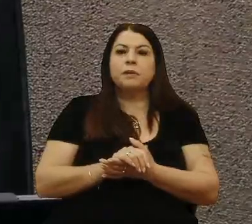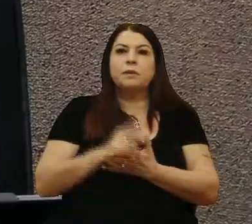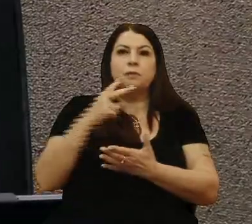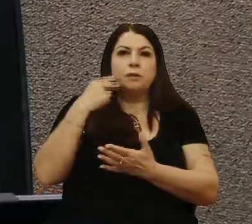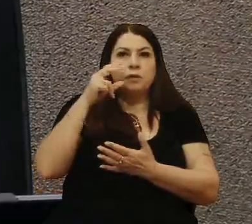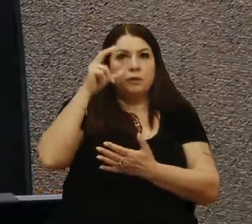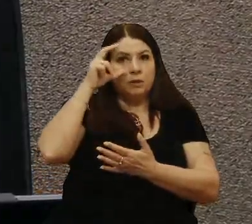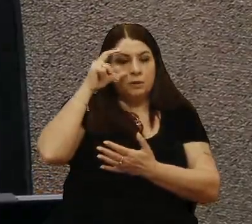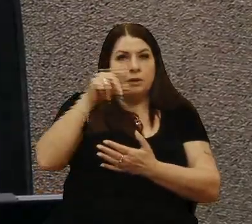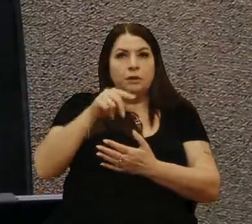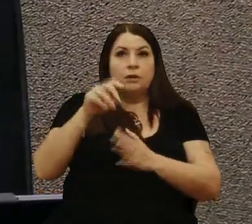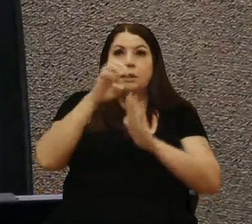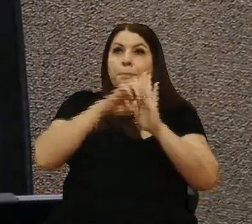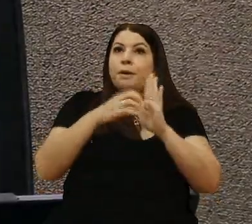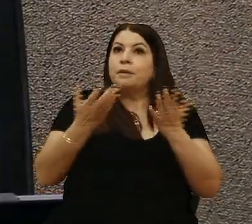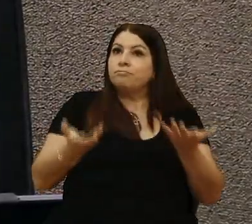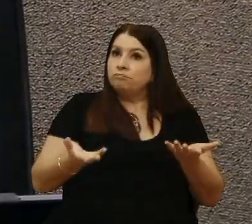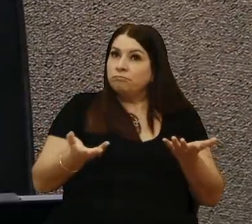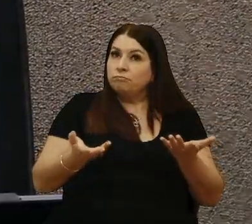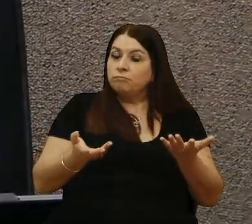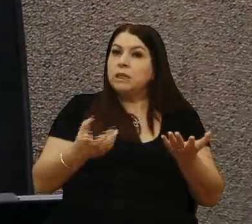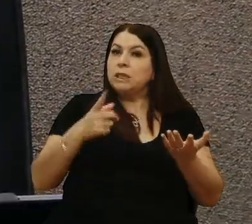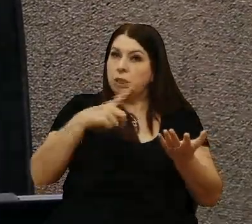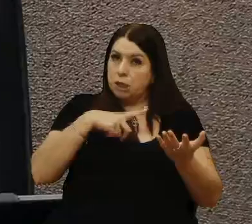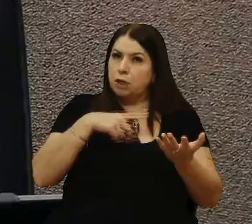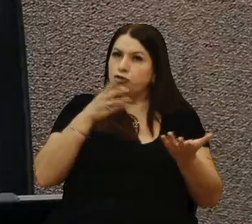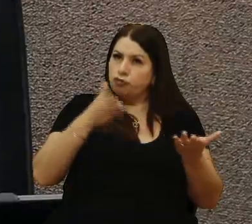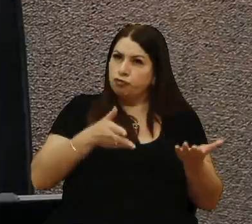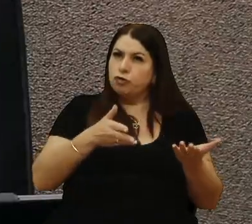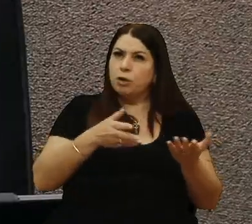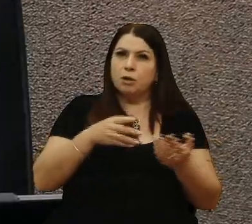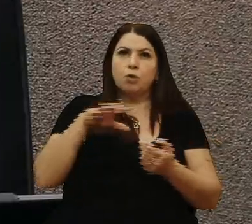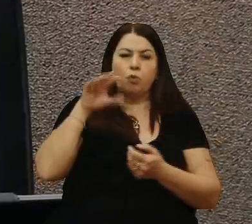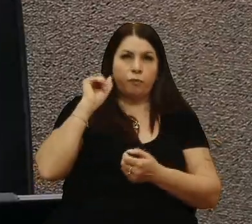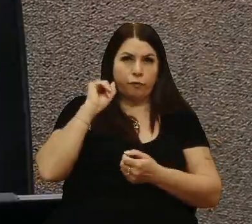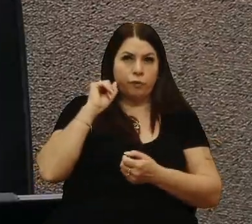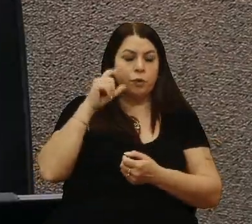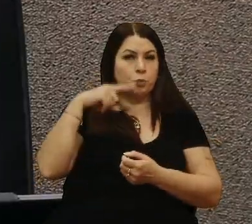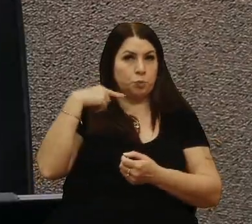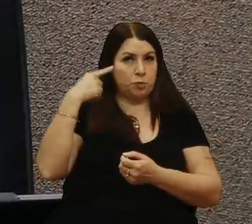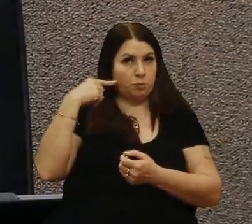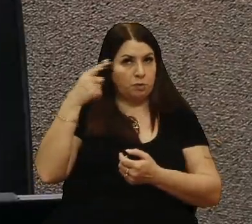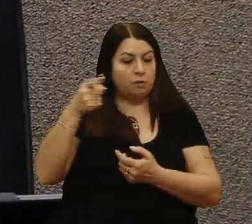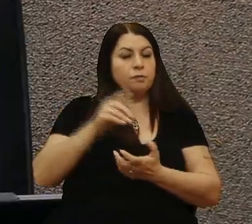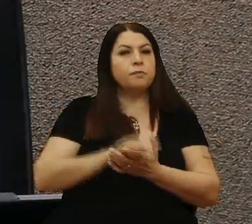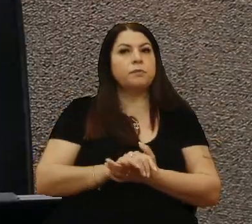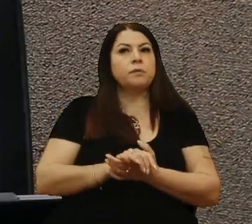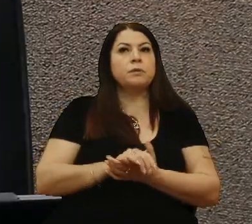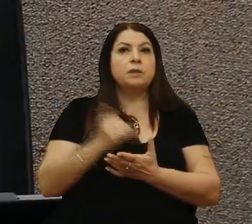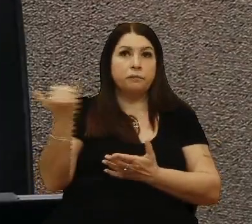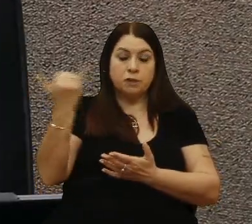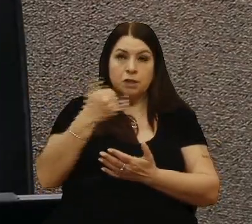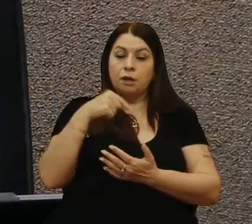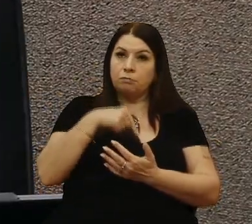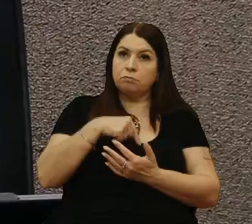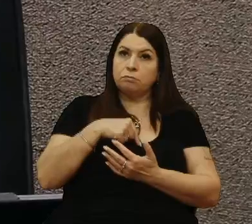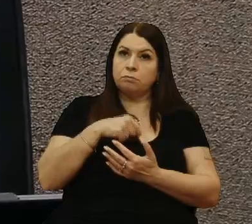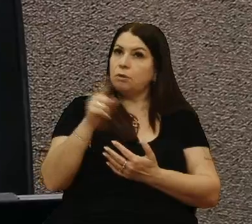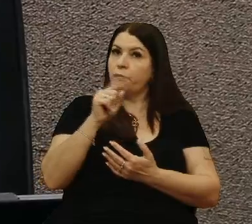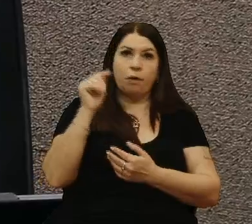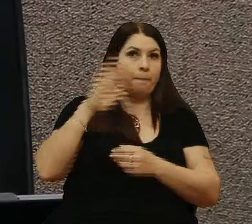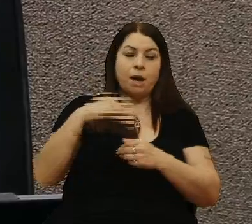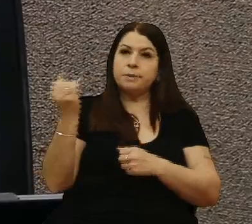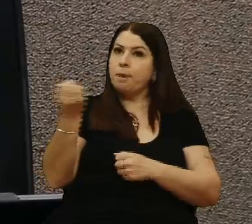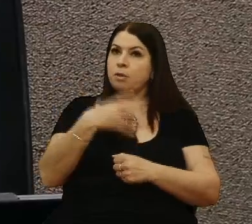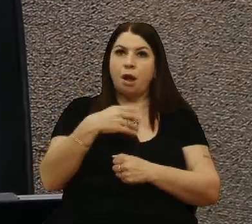Sandra falou das emendas. Nós temos já ouvimos dos nossos deputados que disseram para nós, não vamos mais